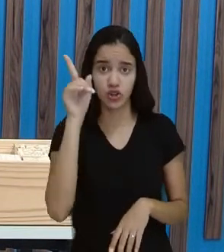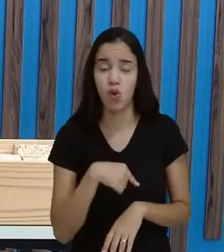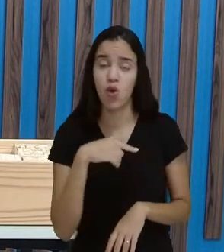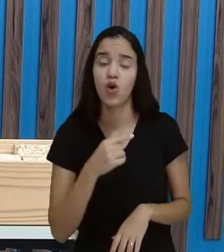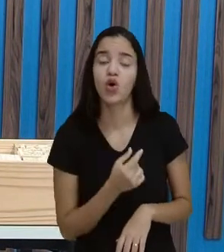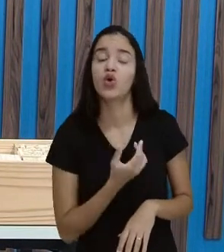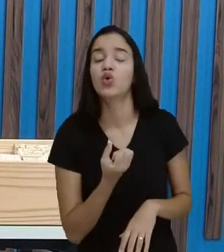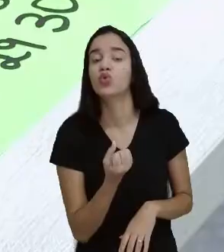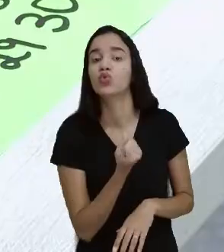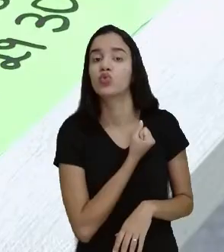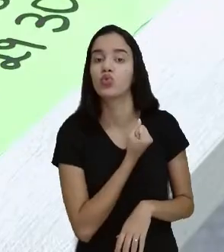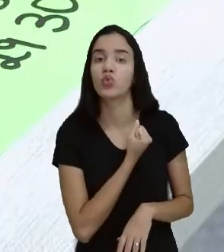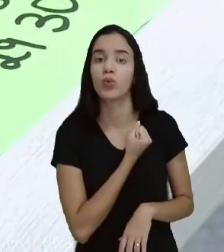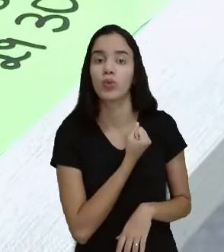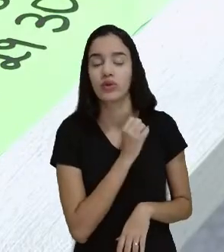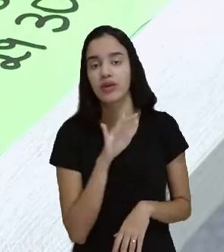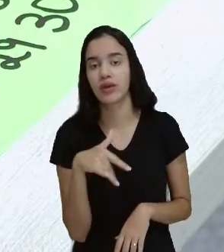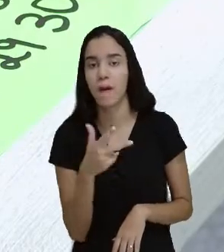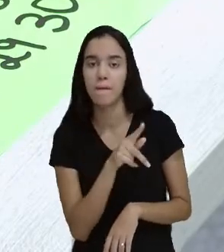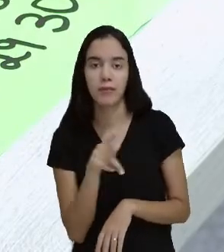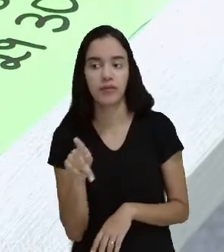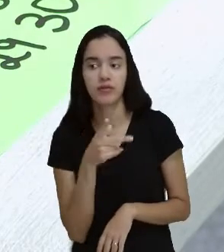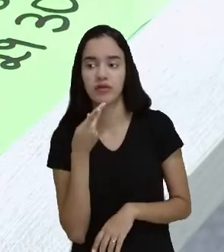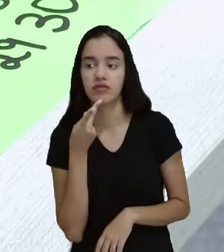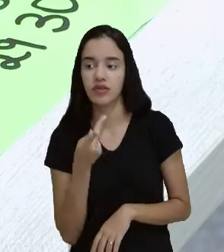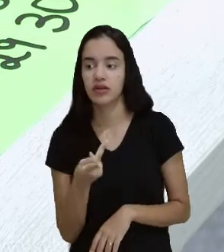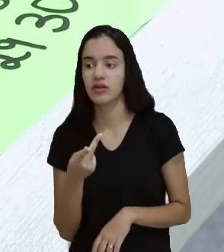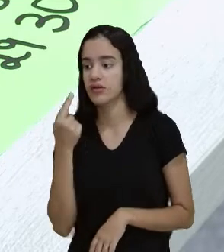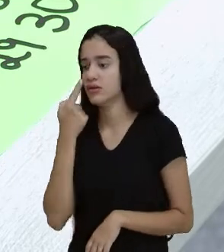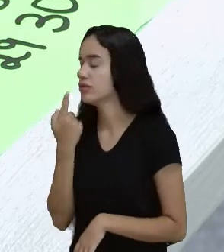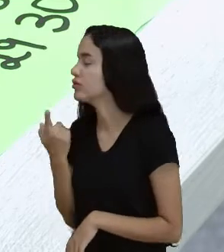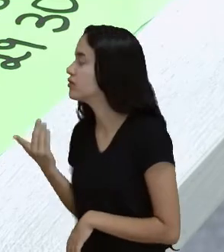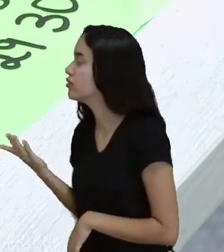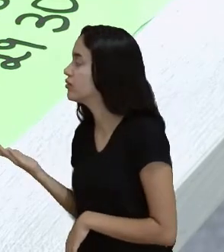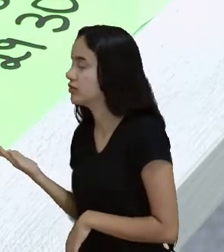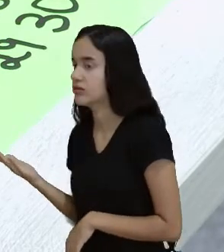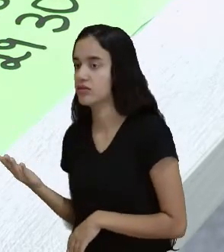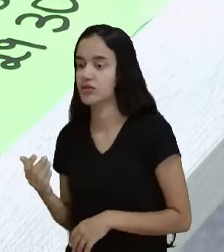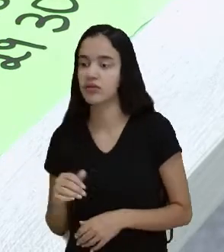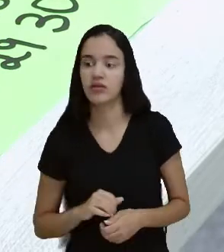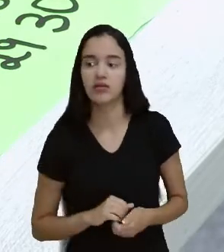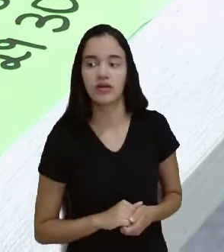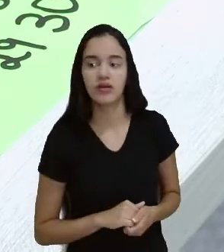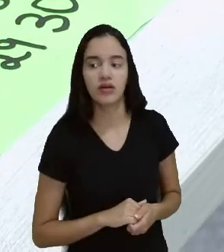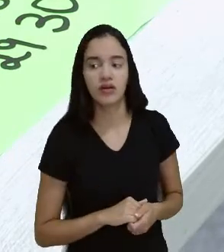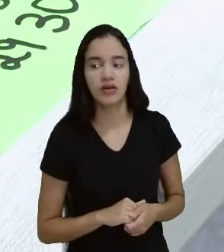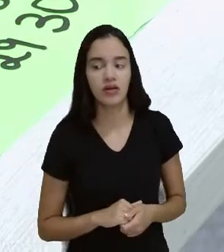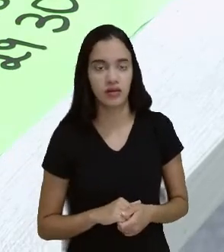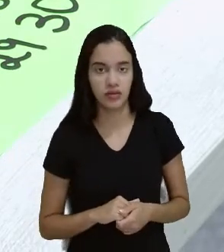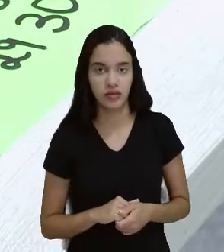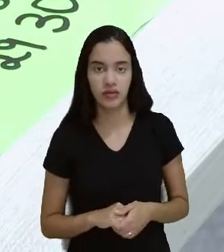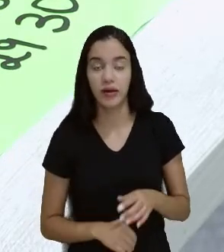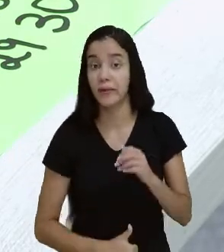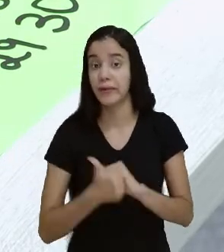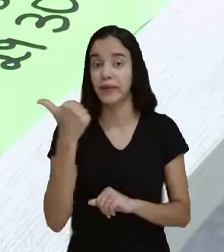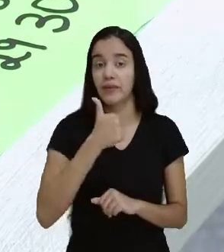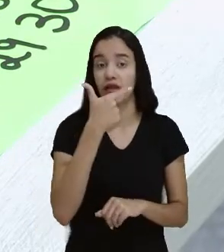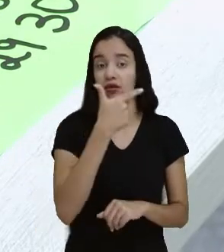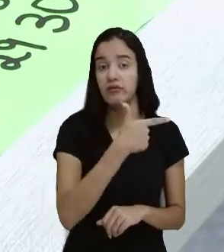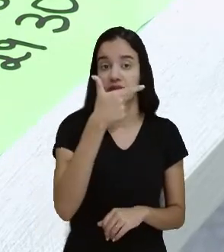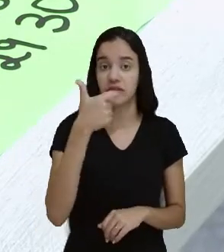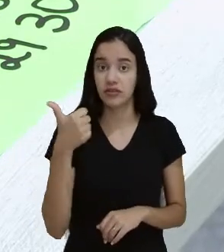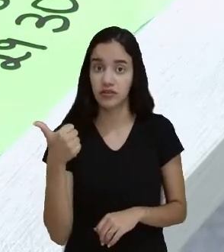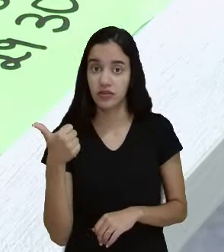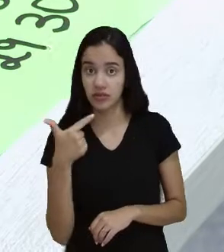a professora Esther falou, tá certo? Pedindo para contar 5 dias. Riscamos primeiro